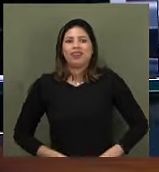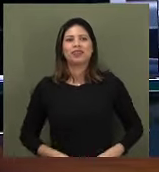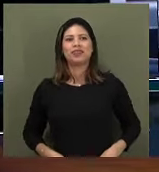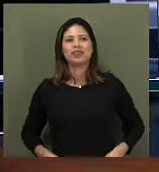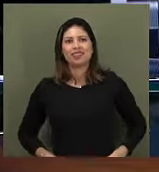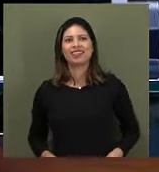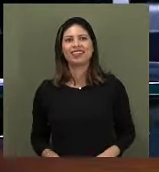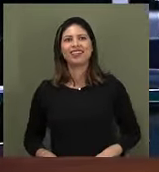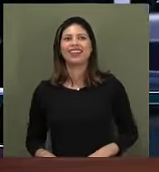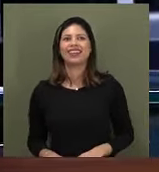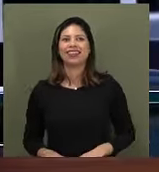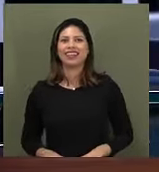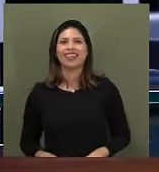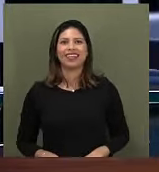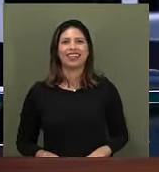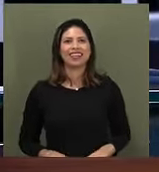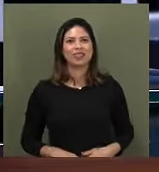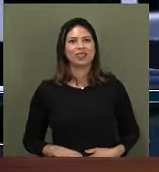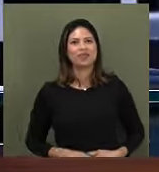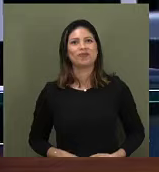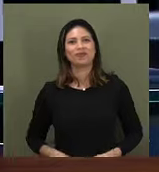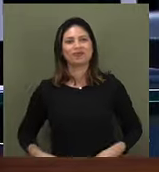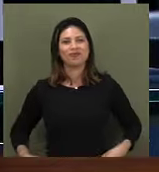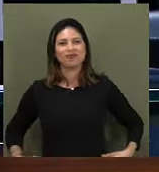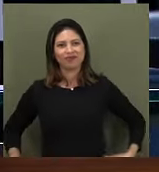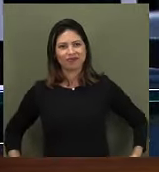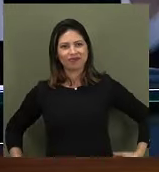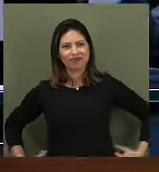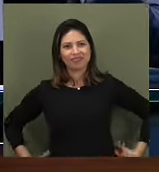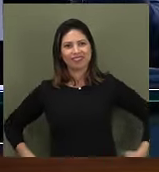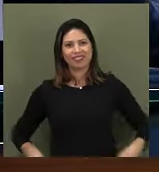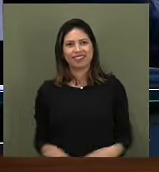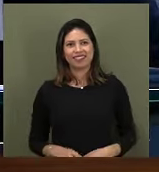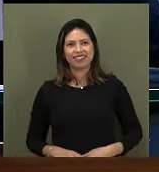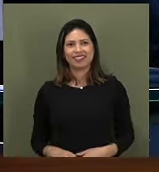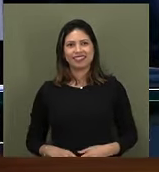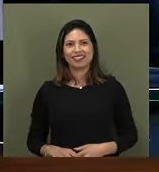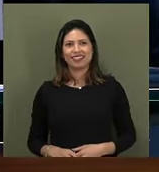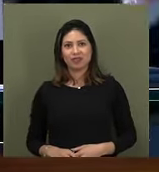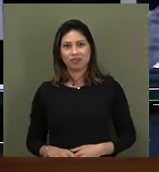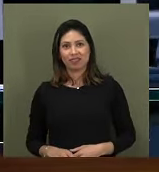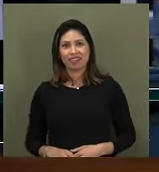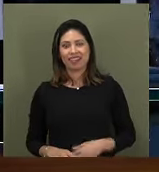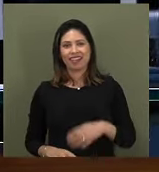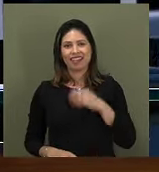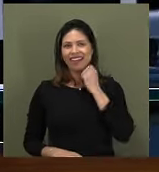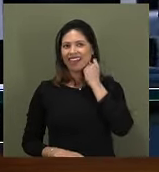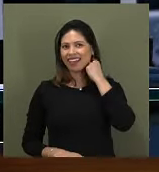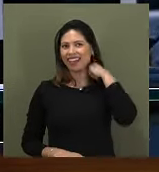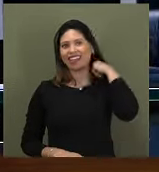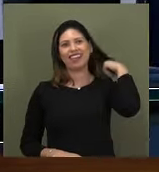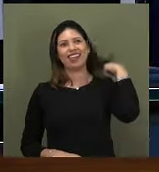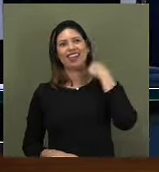entendendo que o senador Eduard Girão traz muito a Tribuna concedemos 4 minutos a mais dos